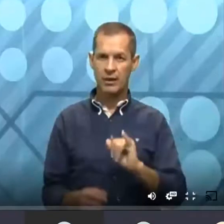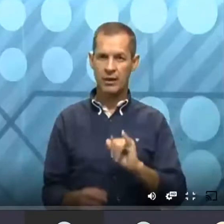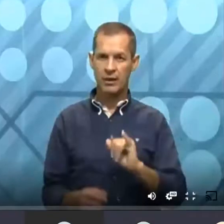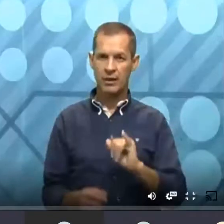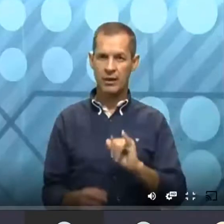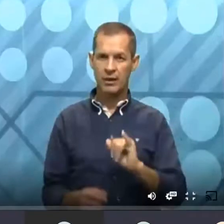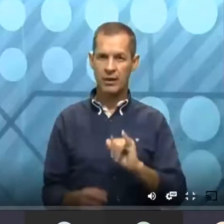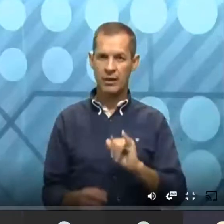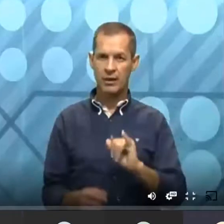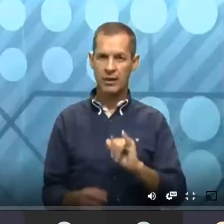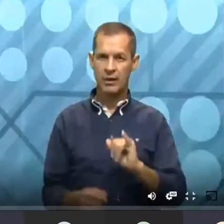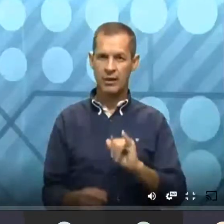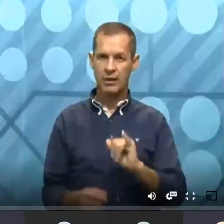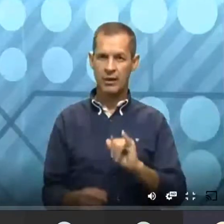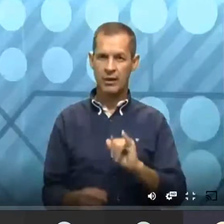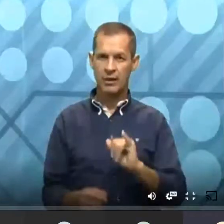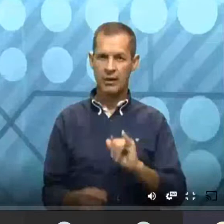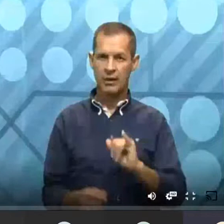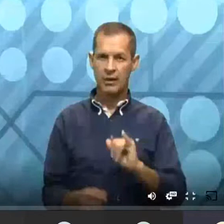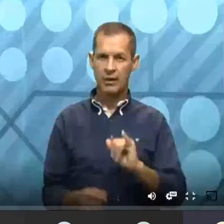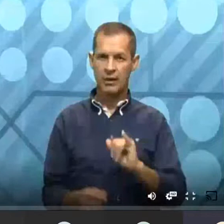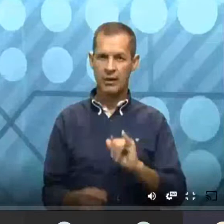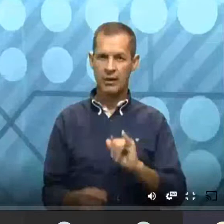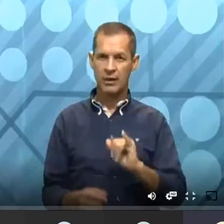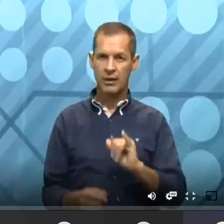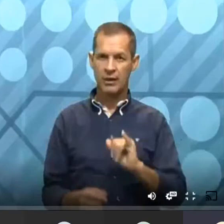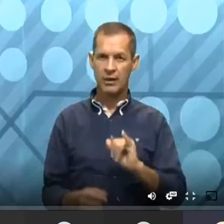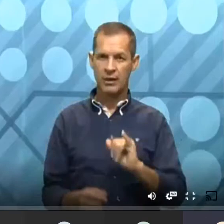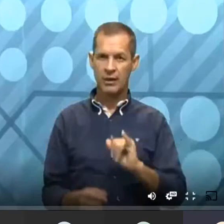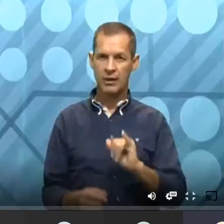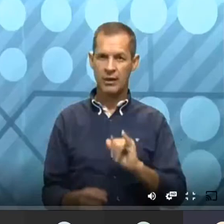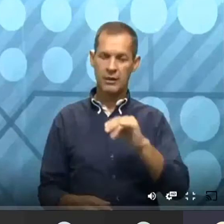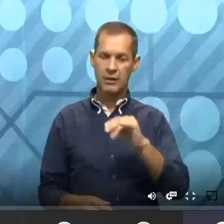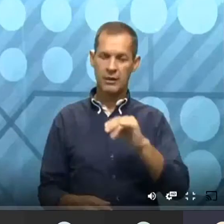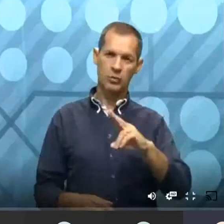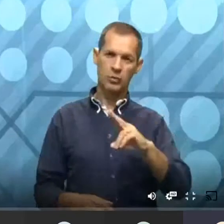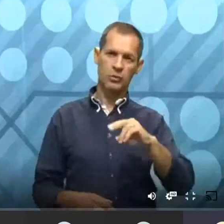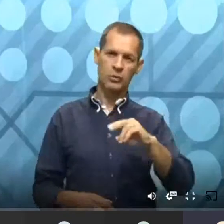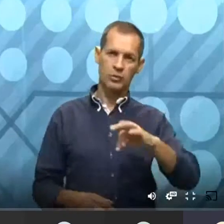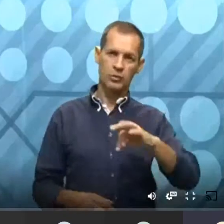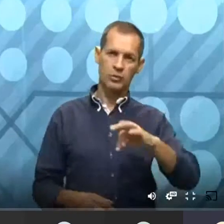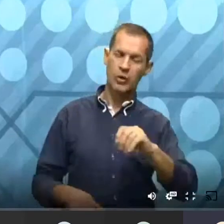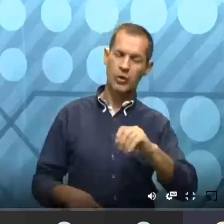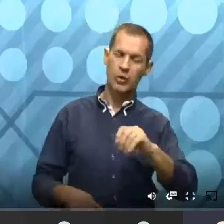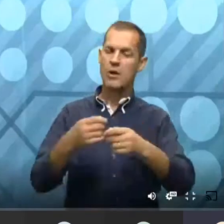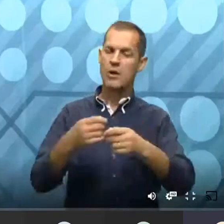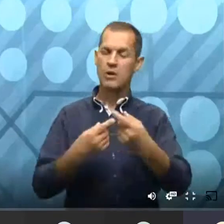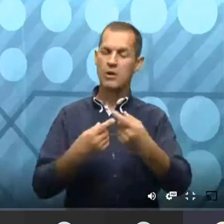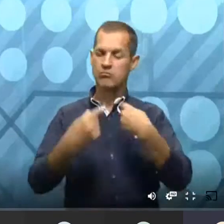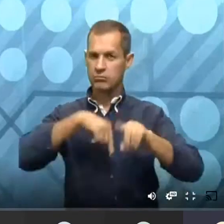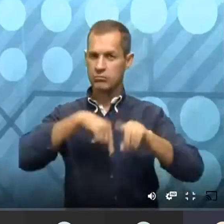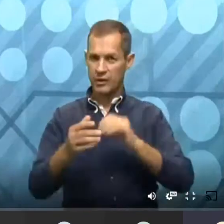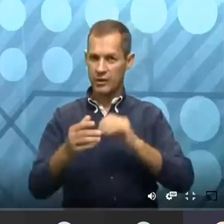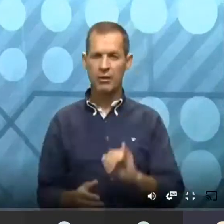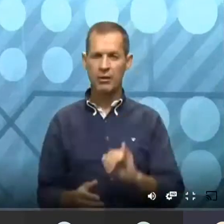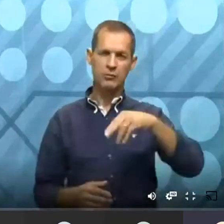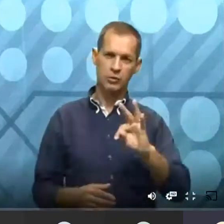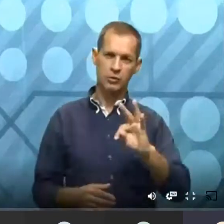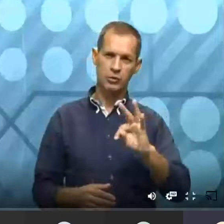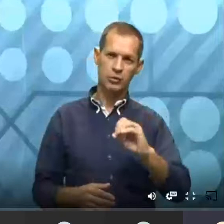Sim, professor. Sim. Perfeito. Deus, obrigada. Veja, sistema imune hematológico é